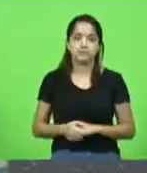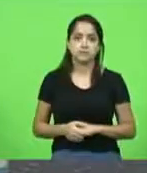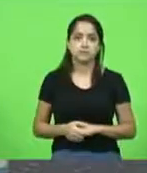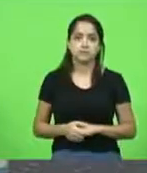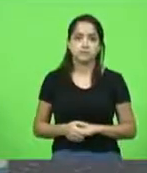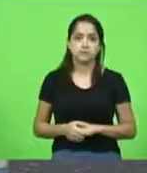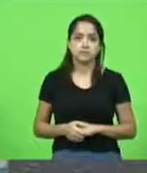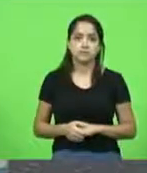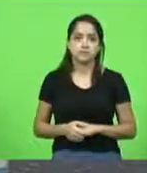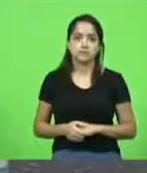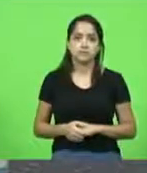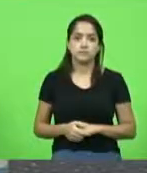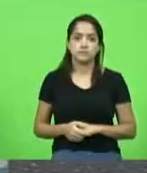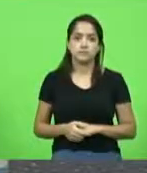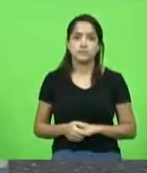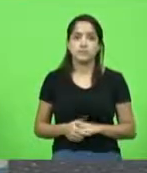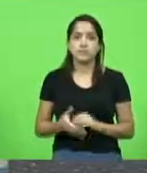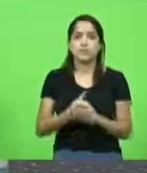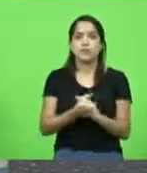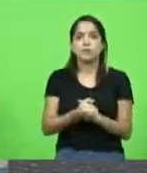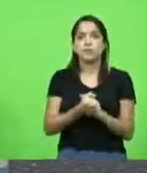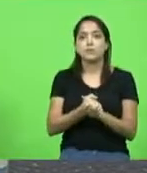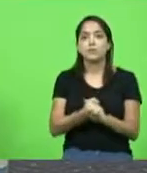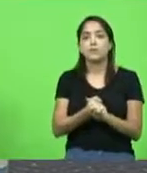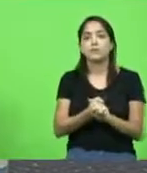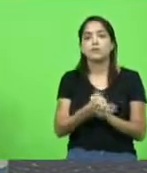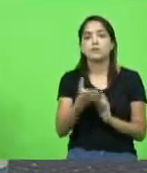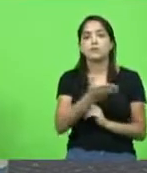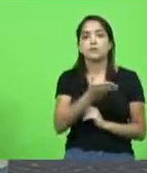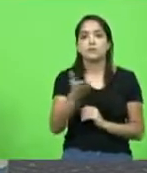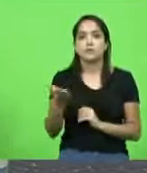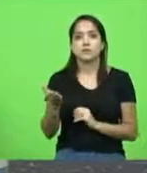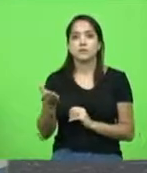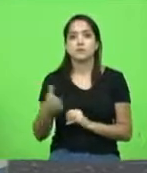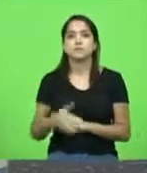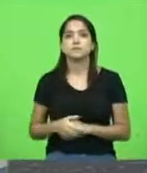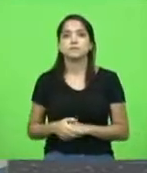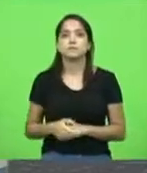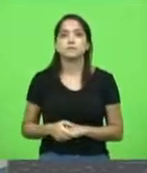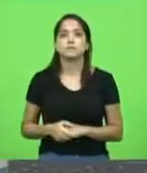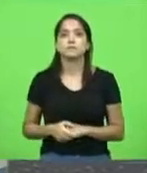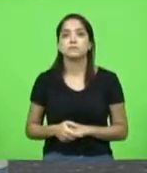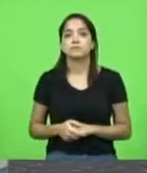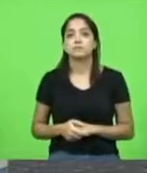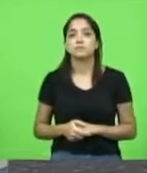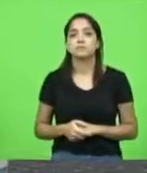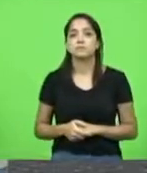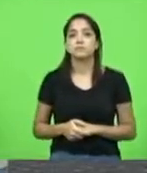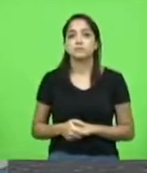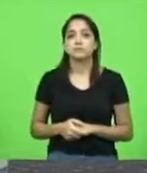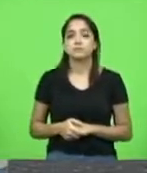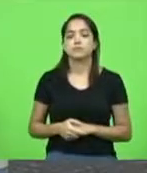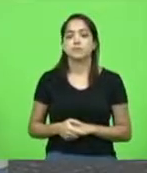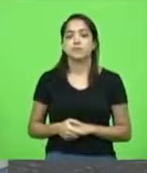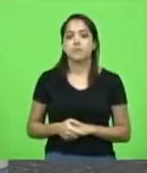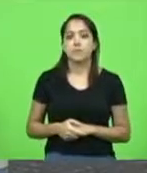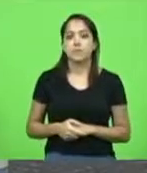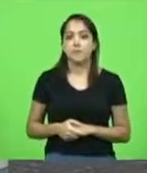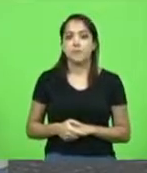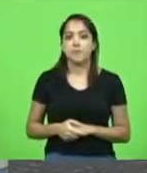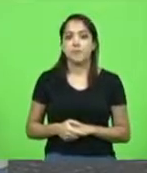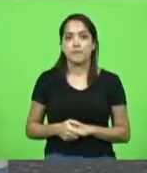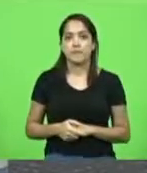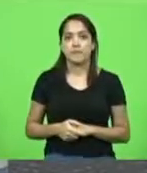a e é comprimento todos os deputados presentes à sessão ou de forma remota